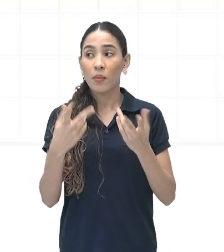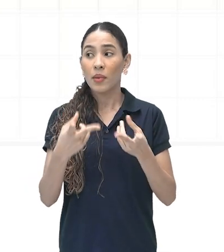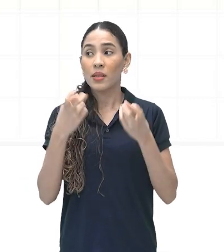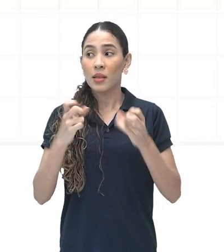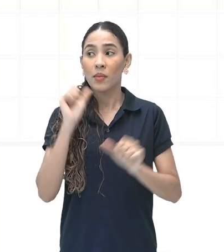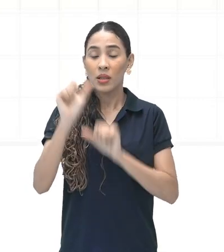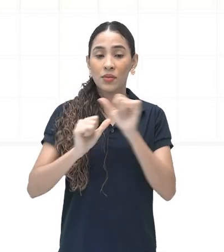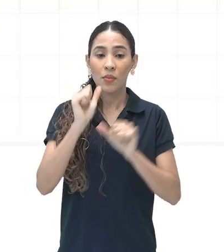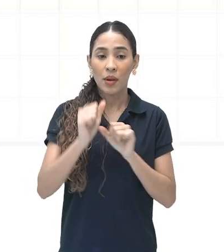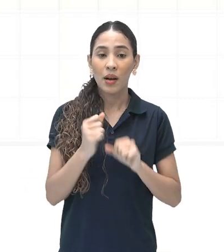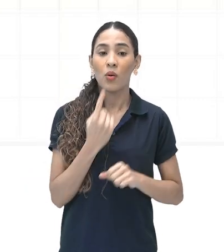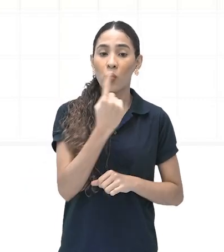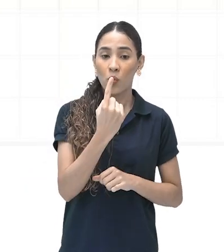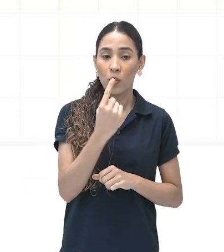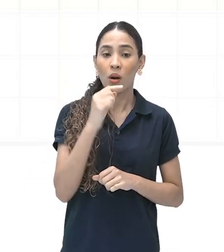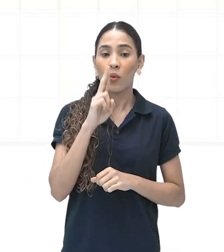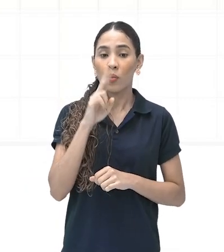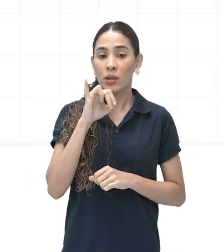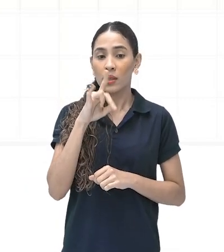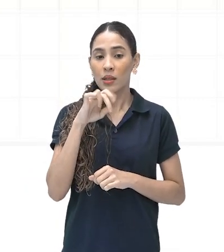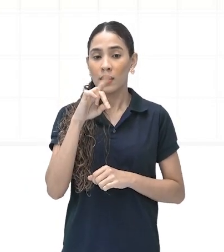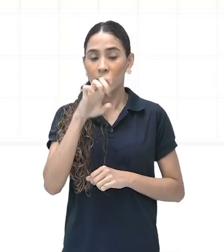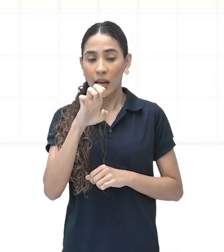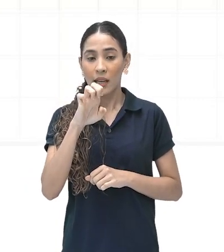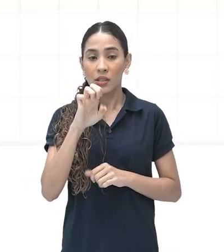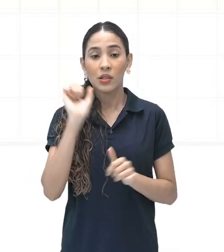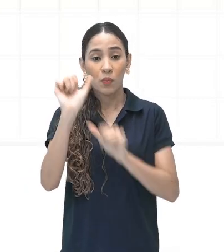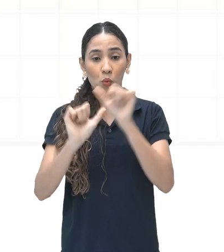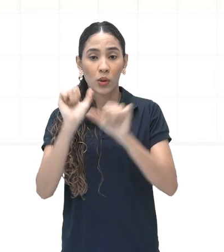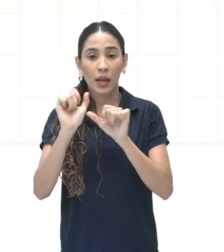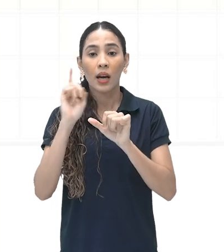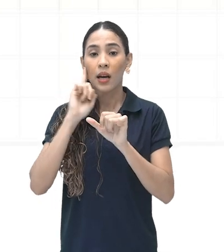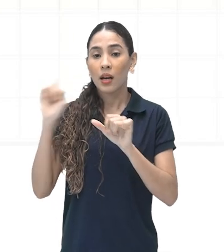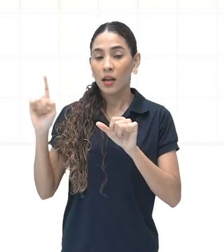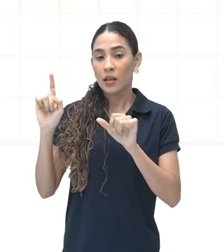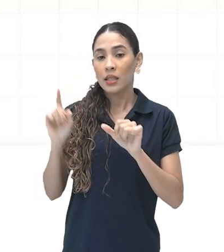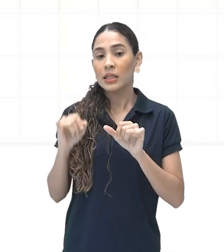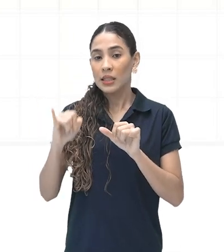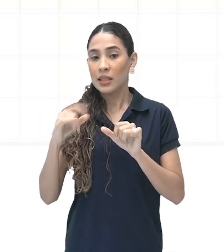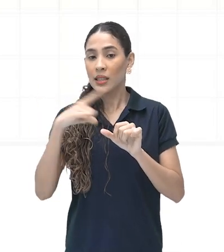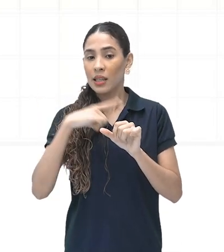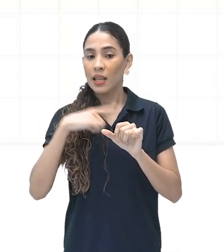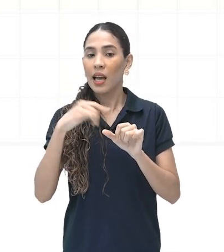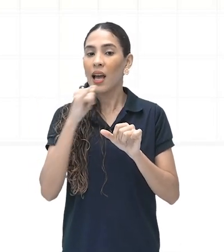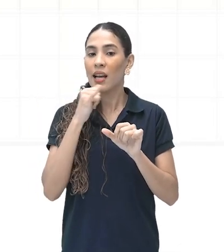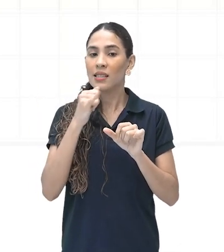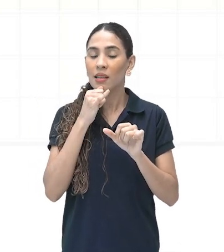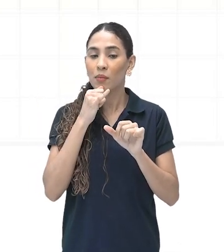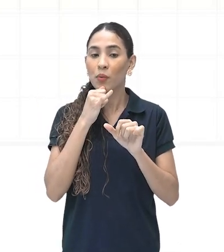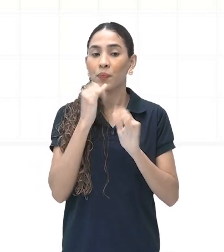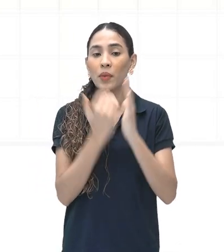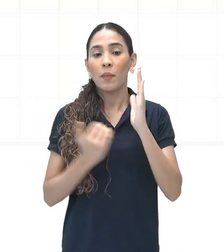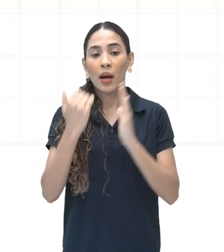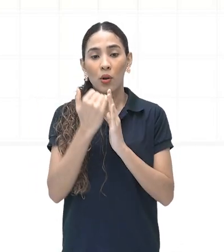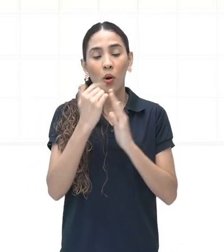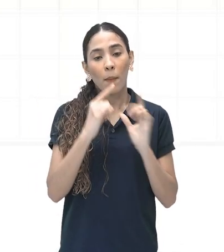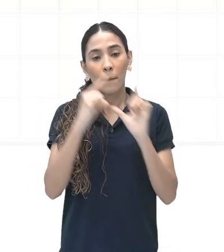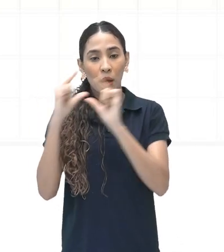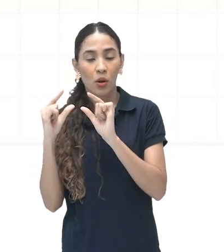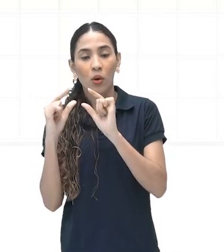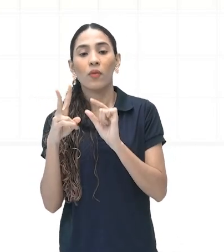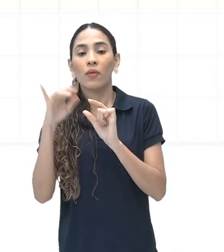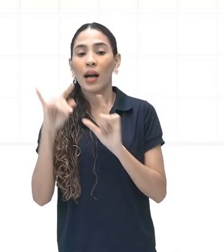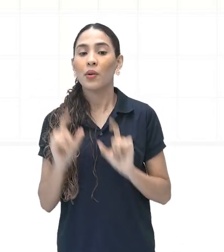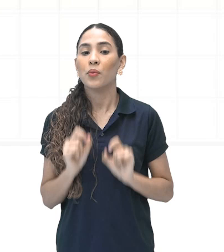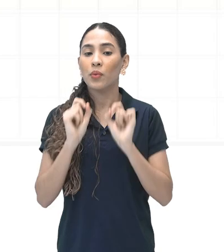para transformar de uma unidade de medida para outra, né, quando a gente está vindo aí da maior para menor, a gente vai